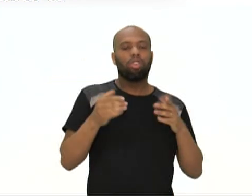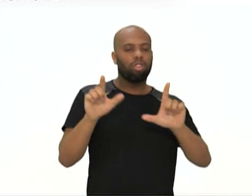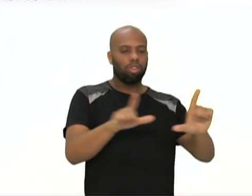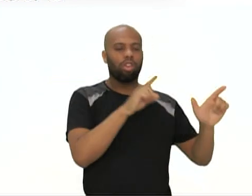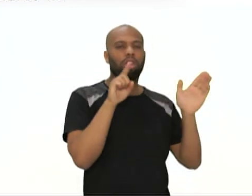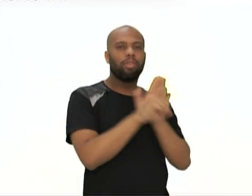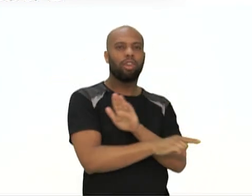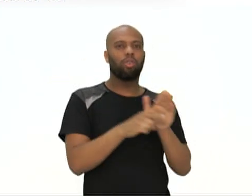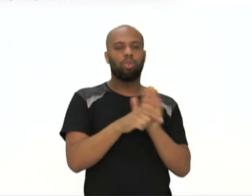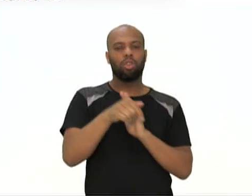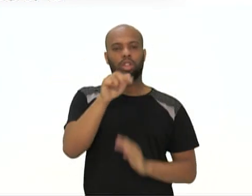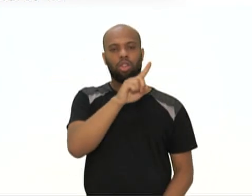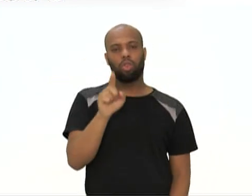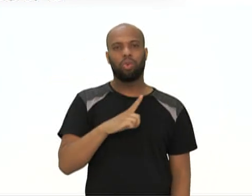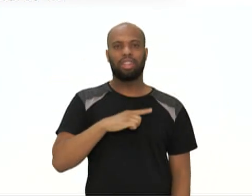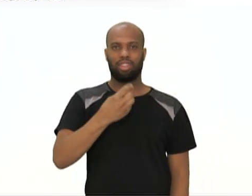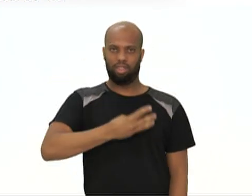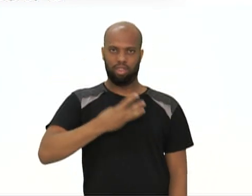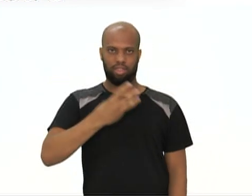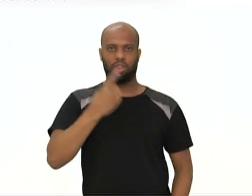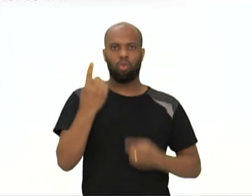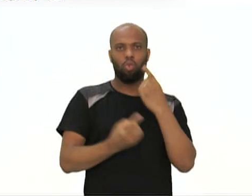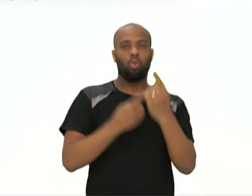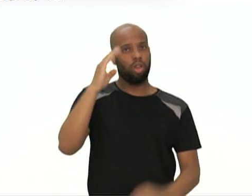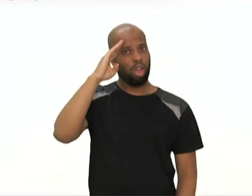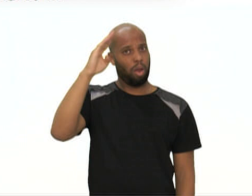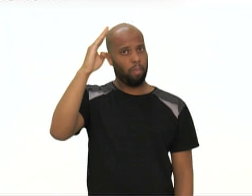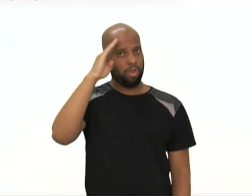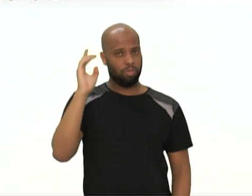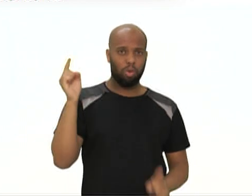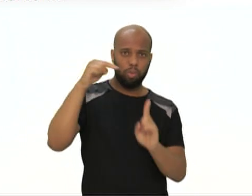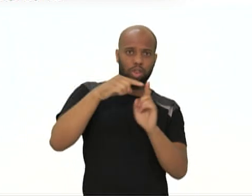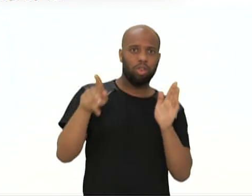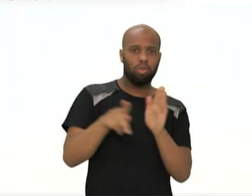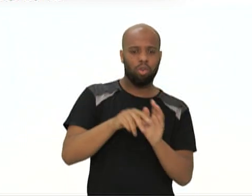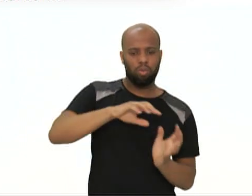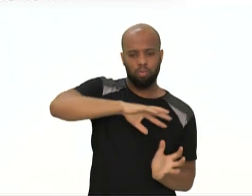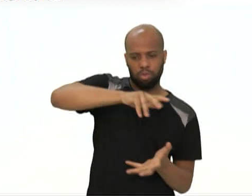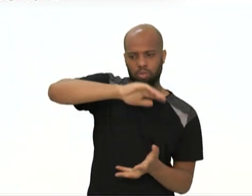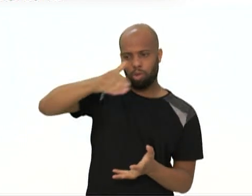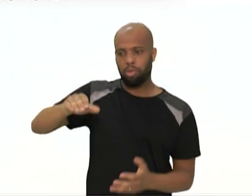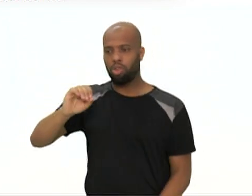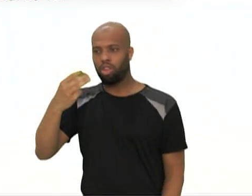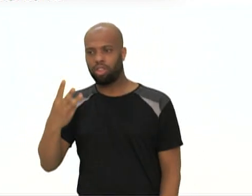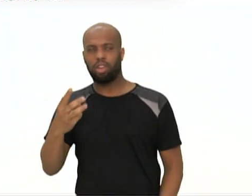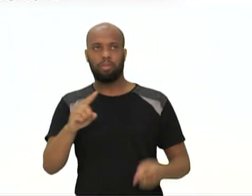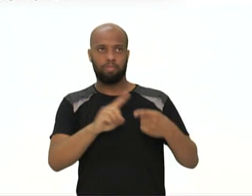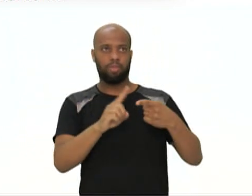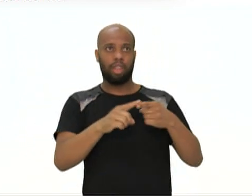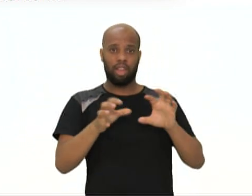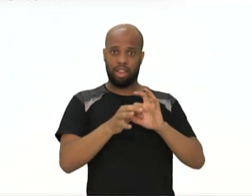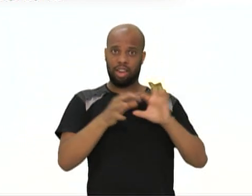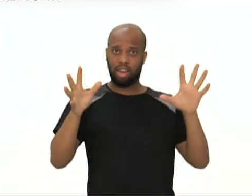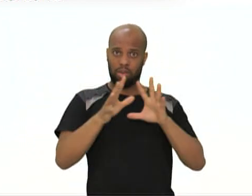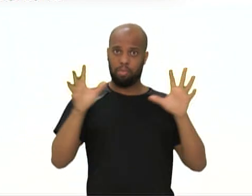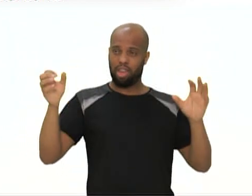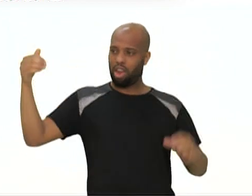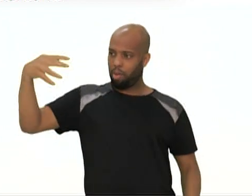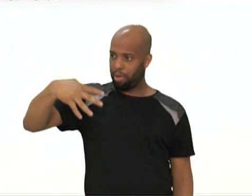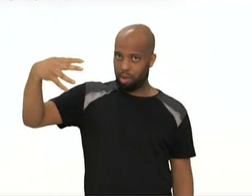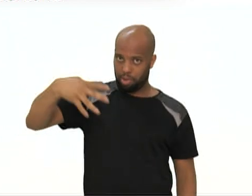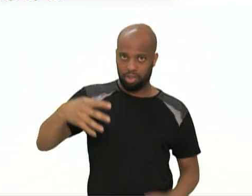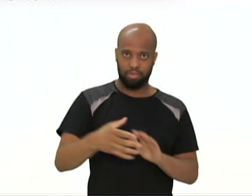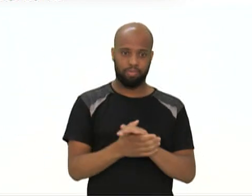nosso quiz para você. Terceiro quiz. Qual é a principal função da camada de ozônio? Permitir a passagem dos raios